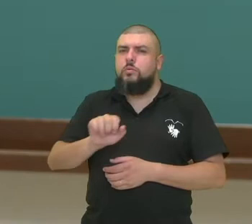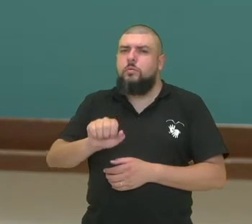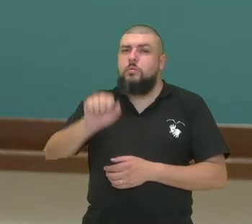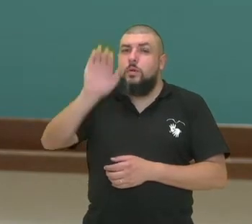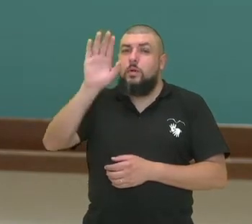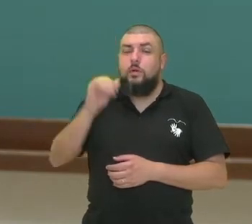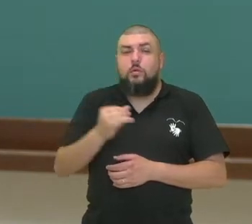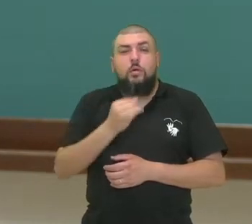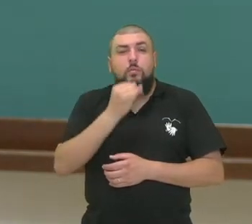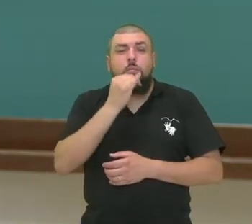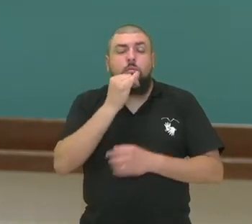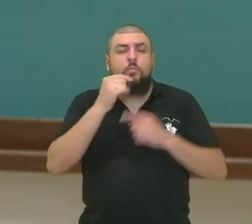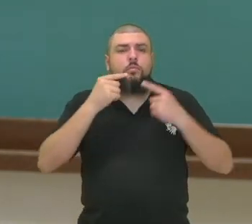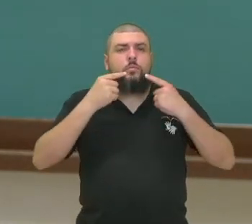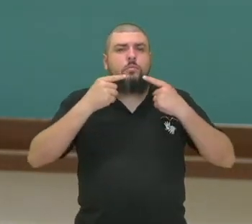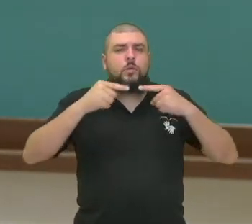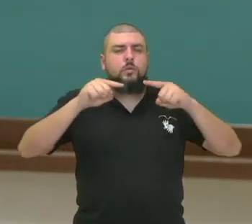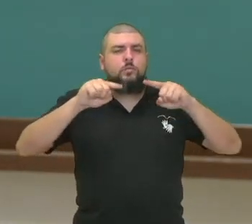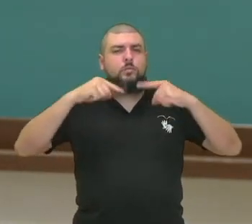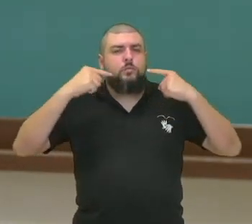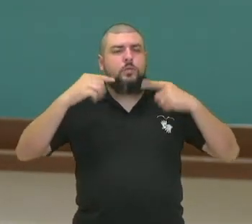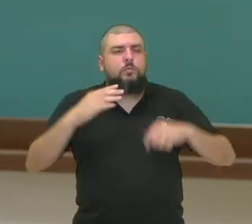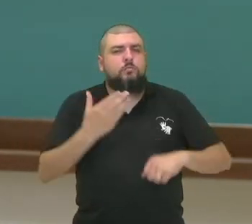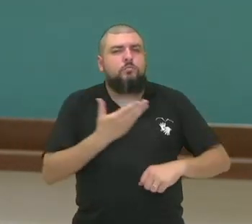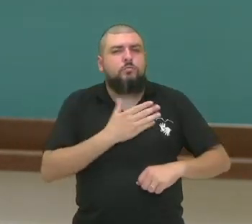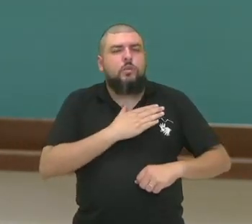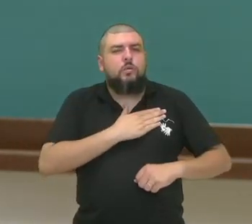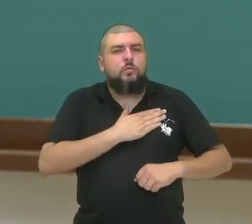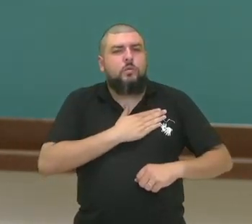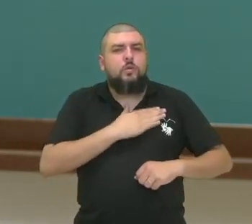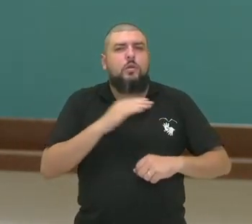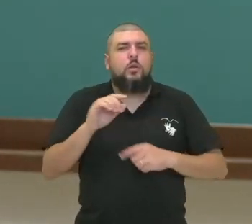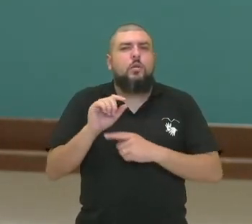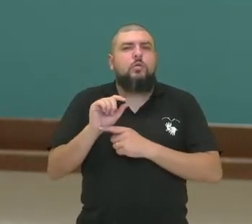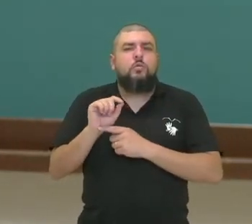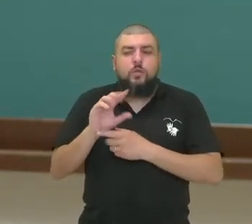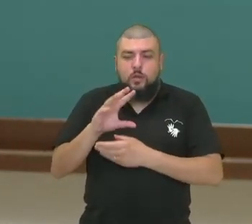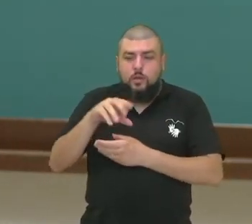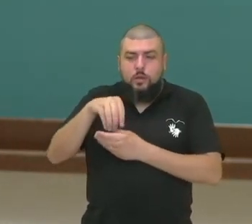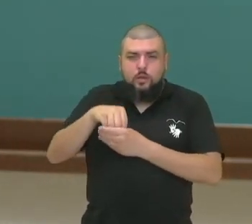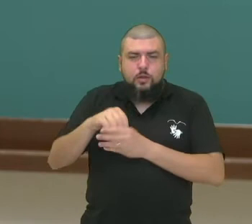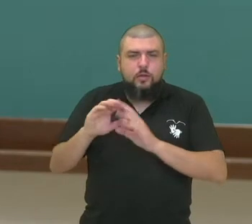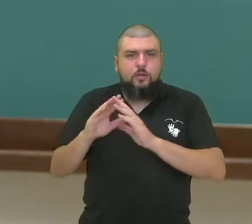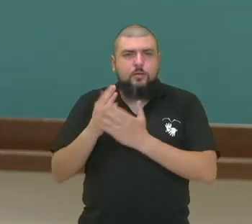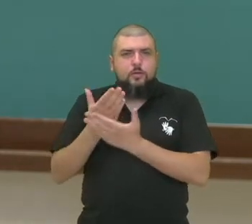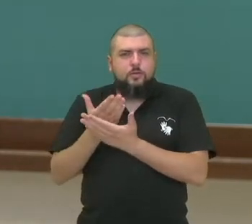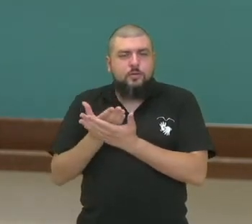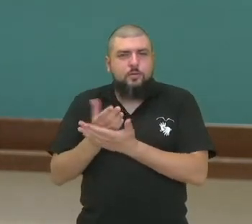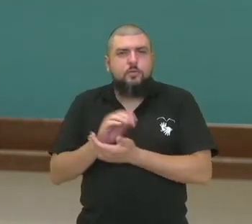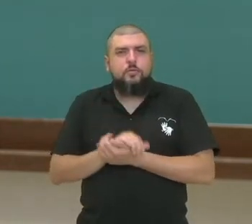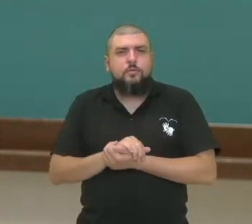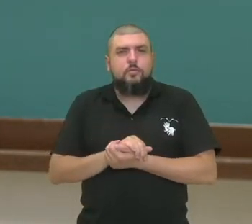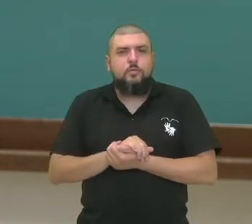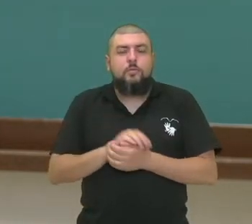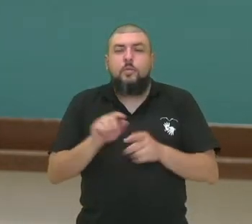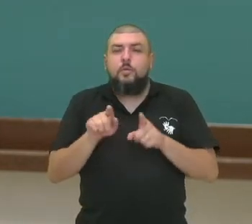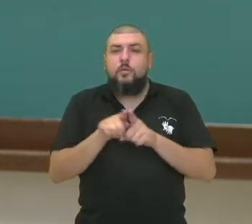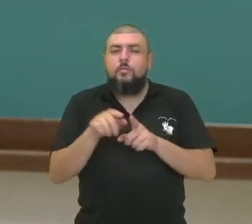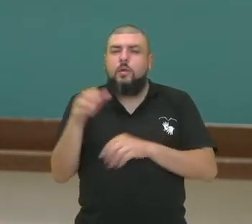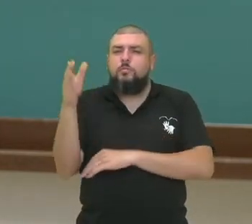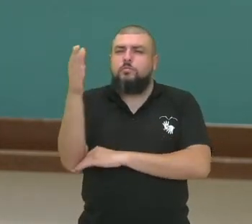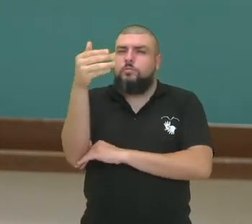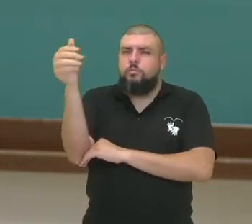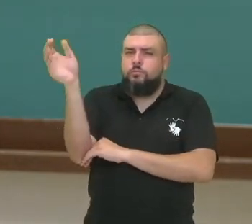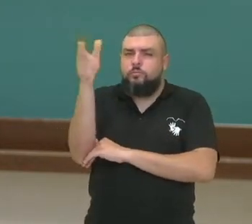hino que nós costumamos cantar, executar até dentro da escola, a bandeira do Brasil. Então são símbolos que